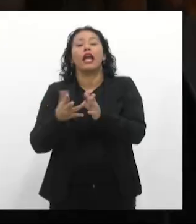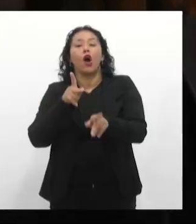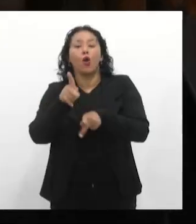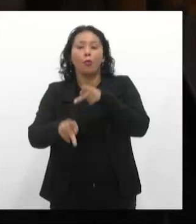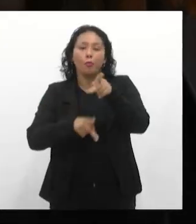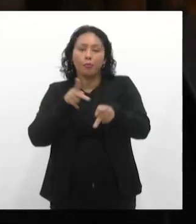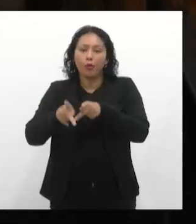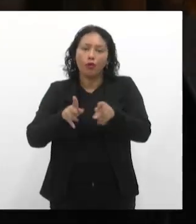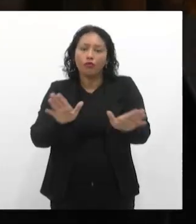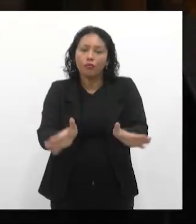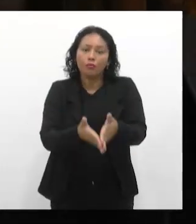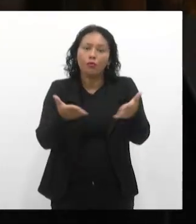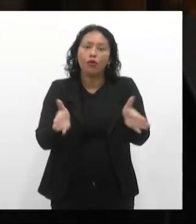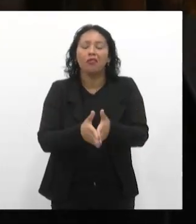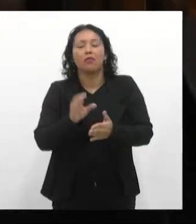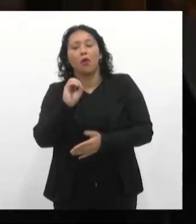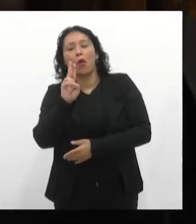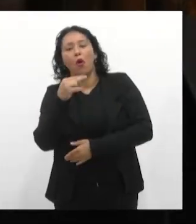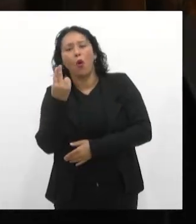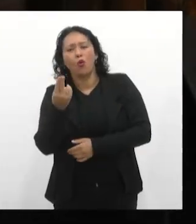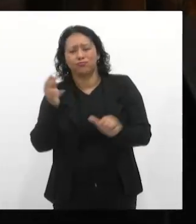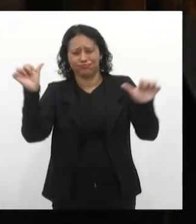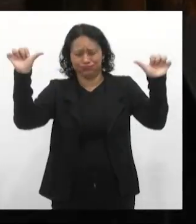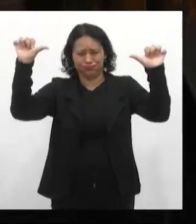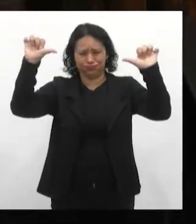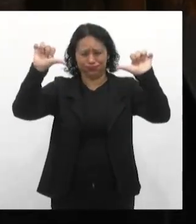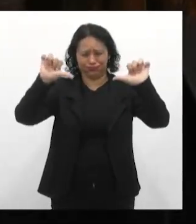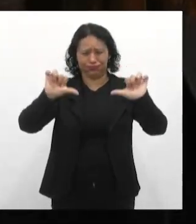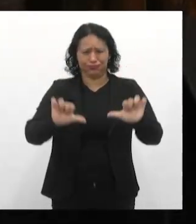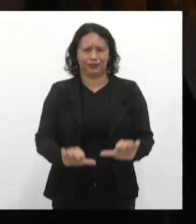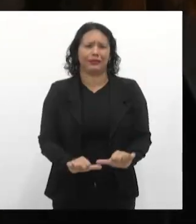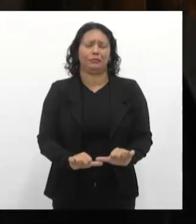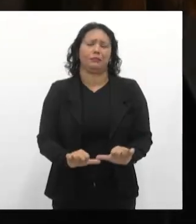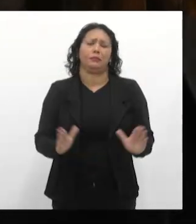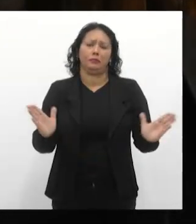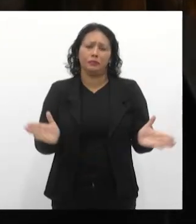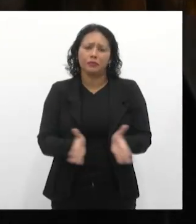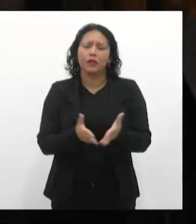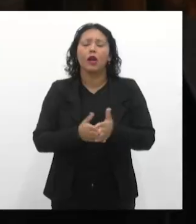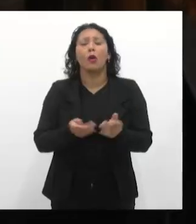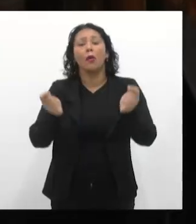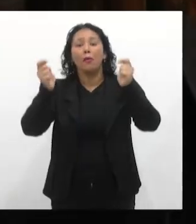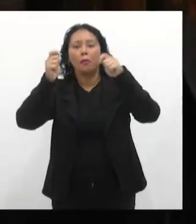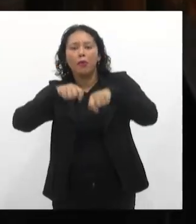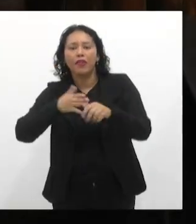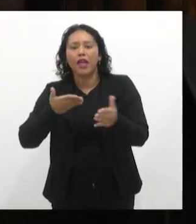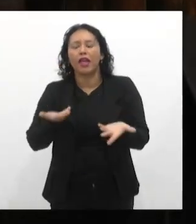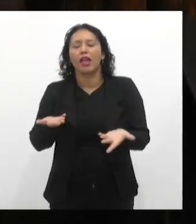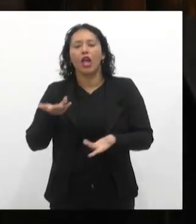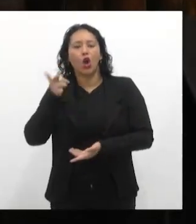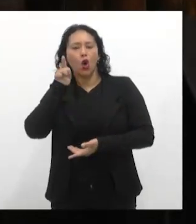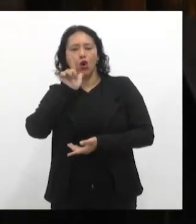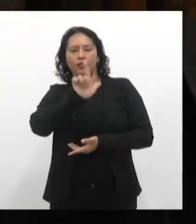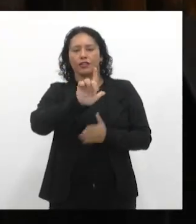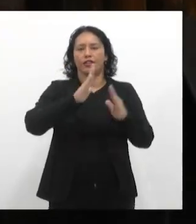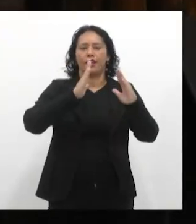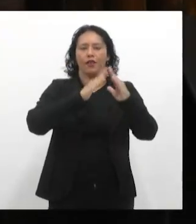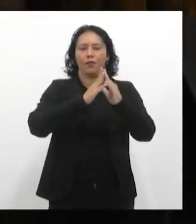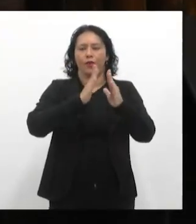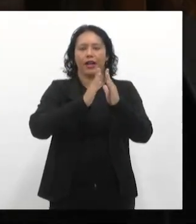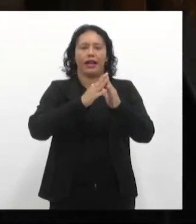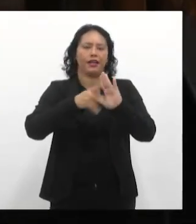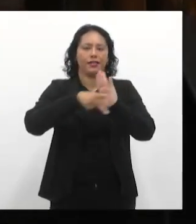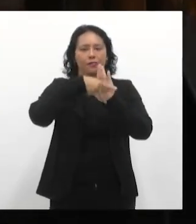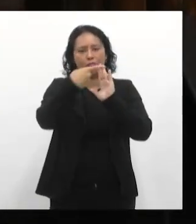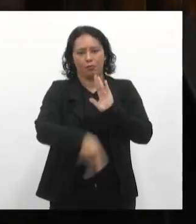ou de situações extremas de miserabilidade poder ter um teto sobre as suas cabeças. O que a gente está vendo aqui é